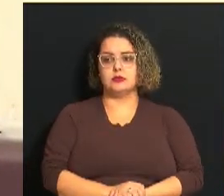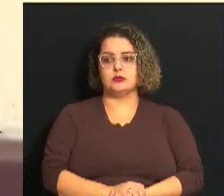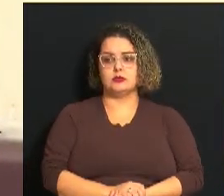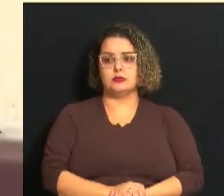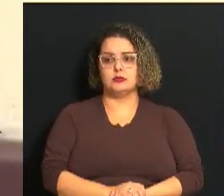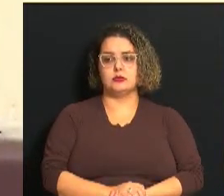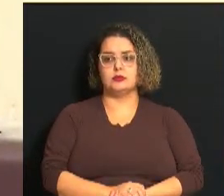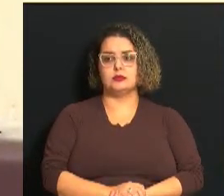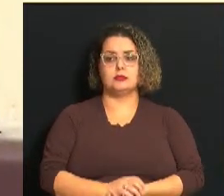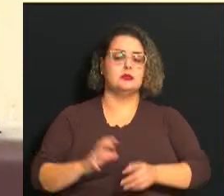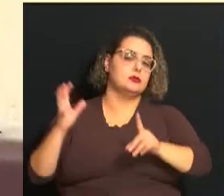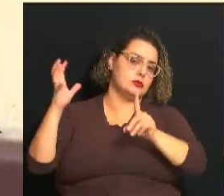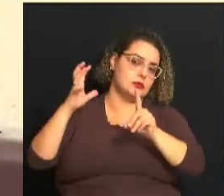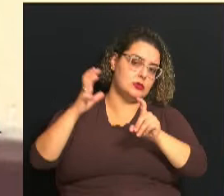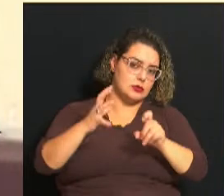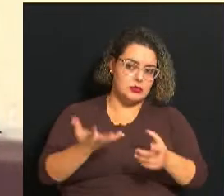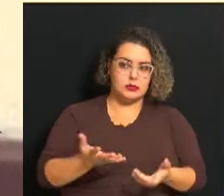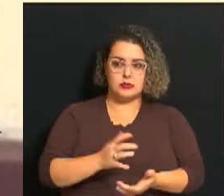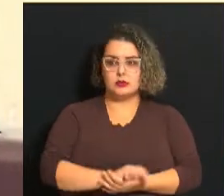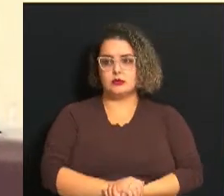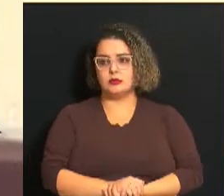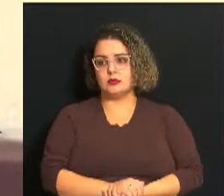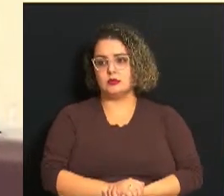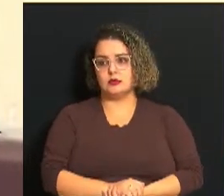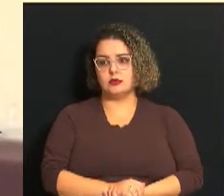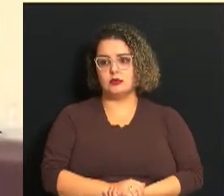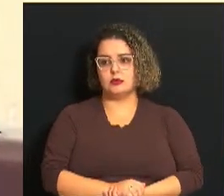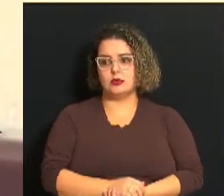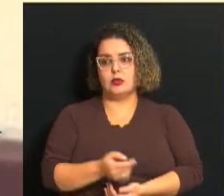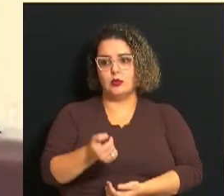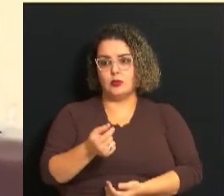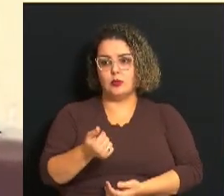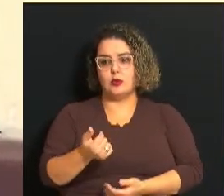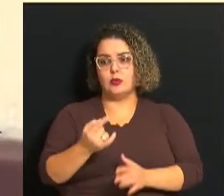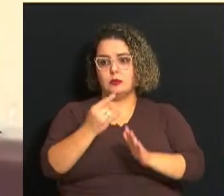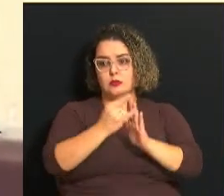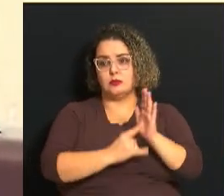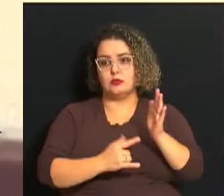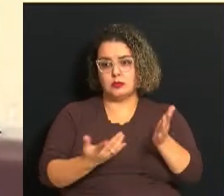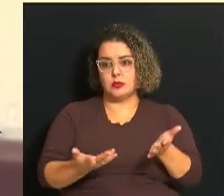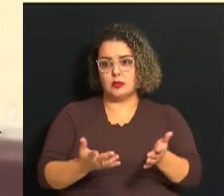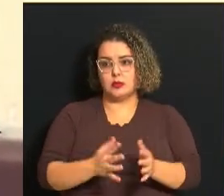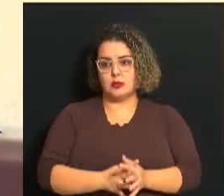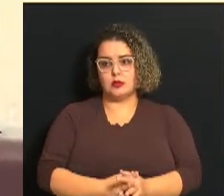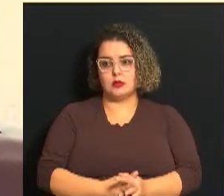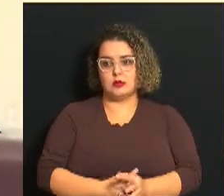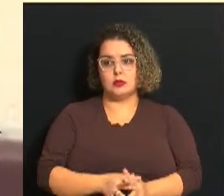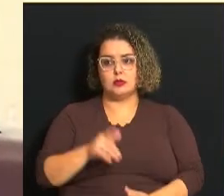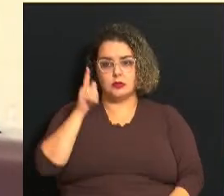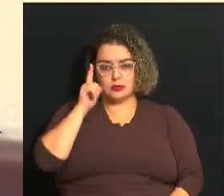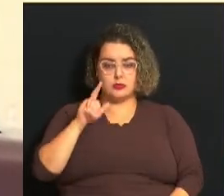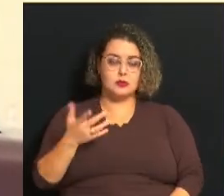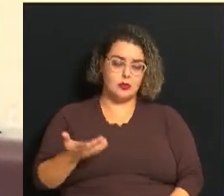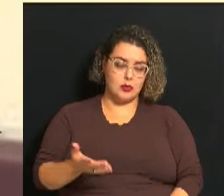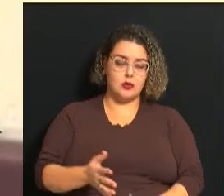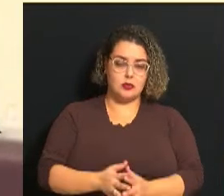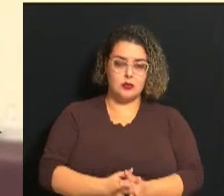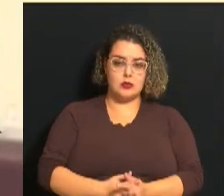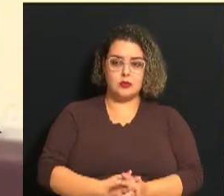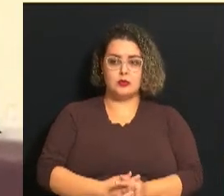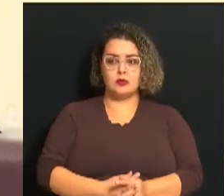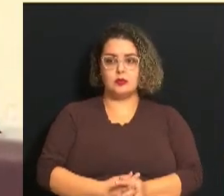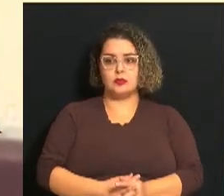que o assédio moral não é poucas vezes ele é documental né A gente só consegue a partir desde